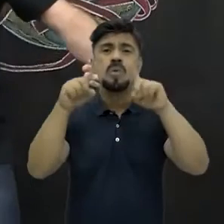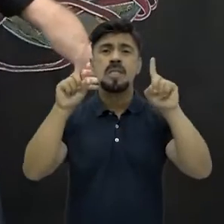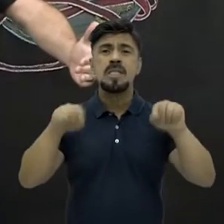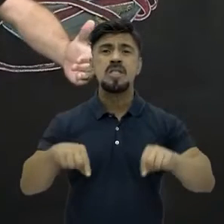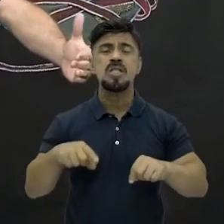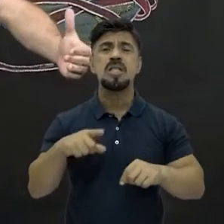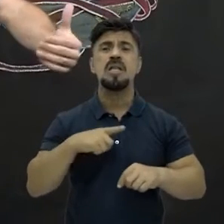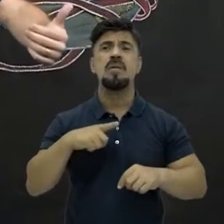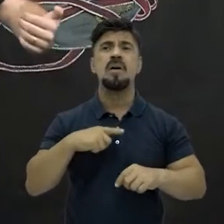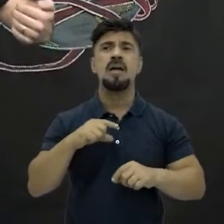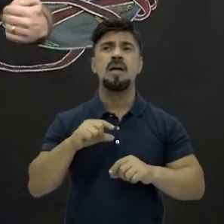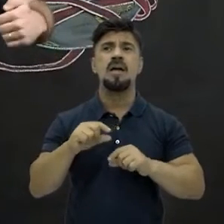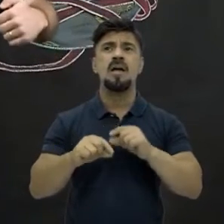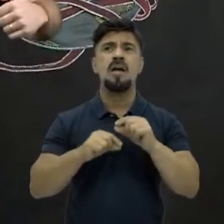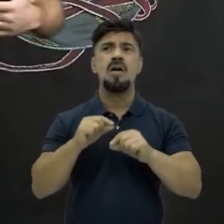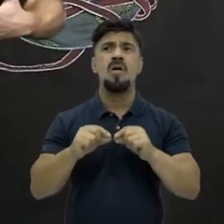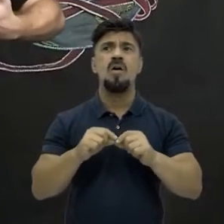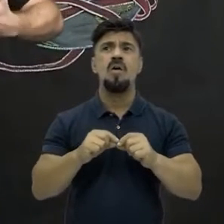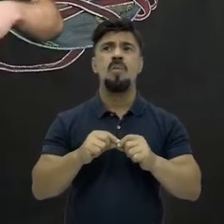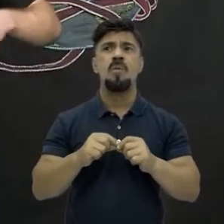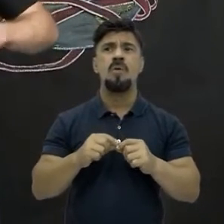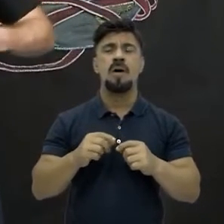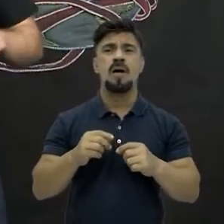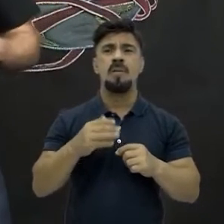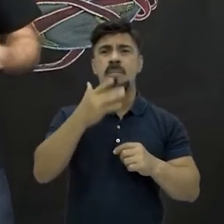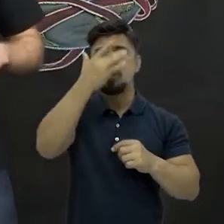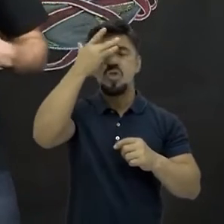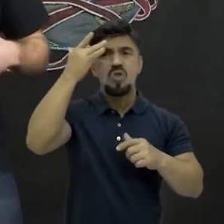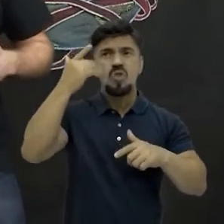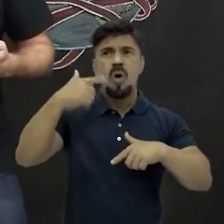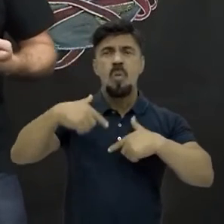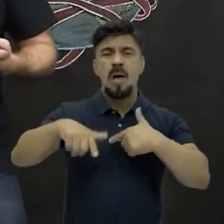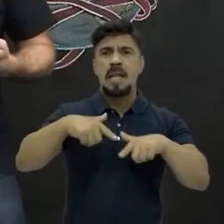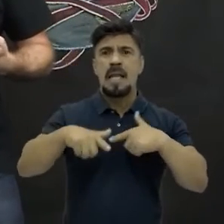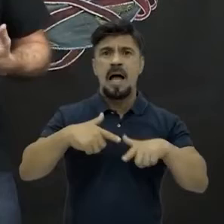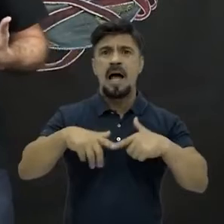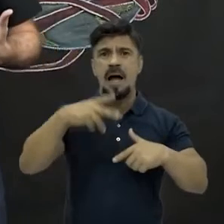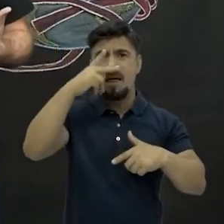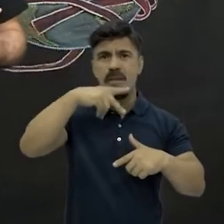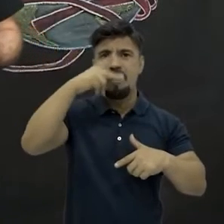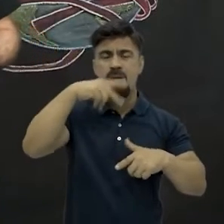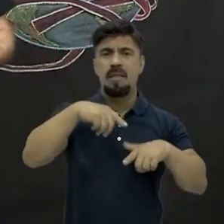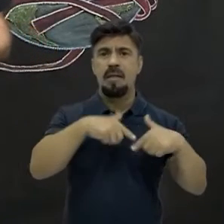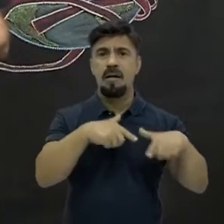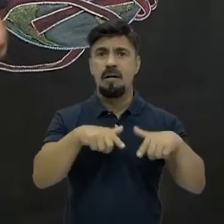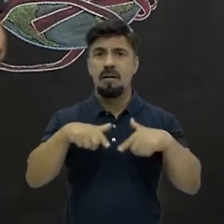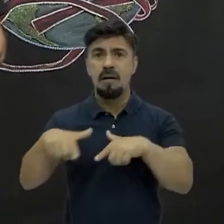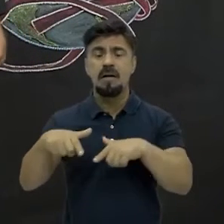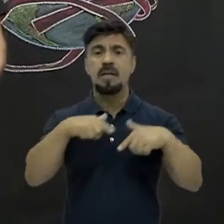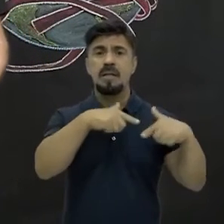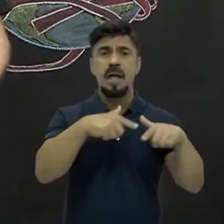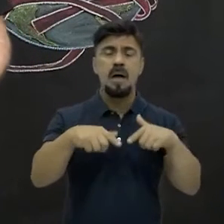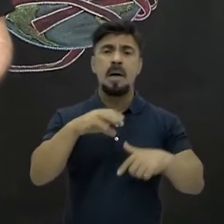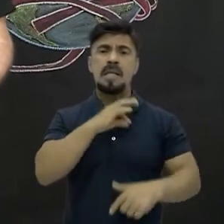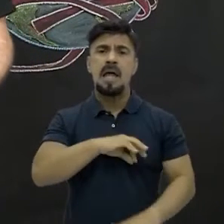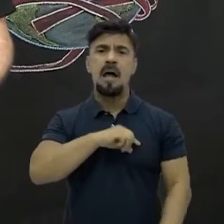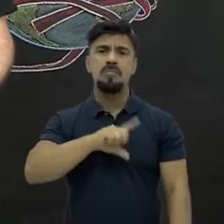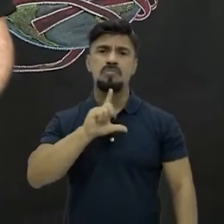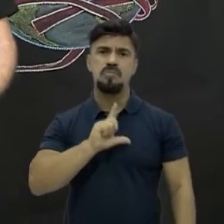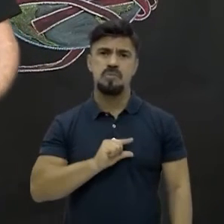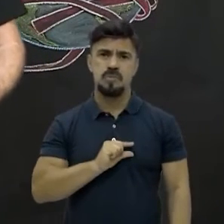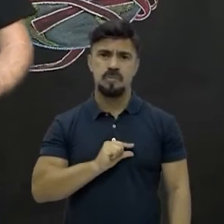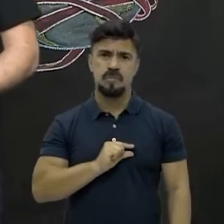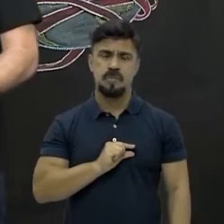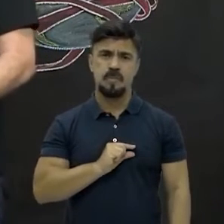uma esteira e o seu operário faz trabalhos repetitivos, a ponto de ser muito barato o salário desse